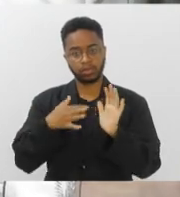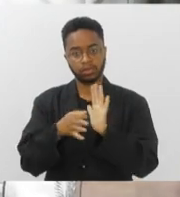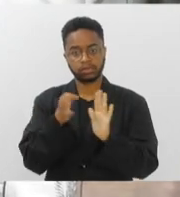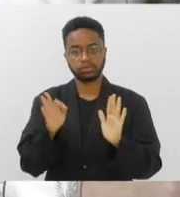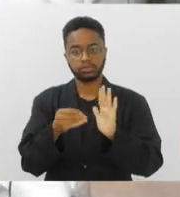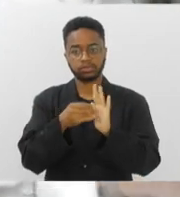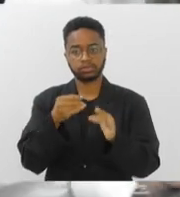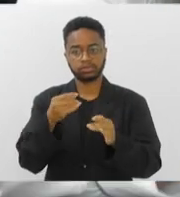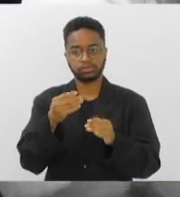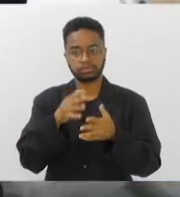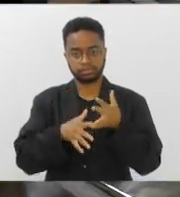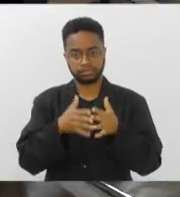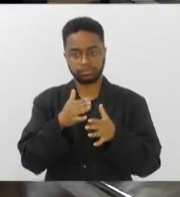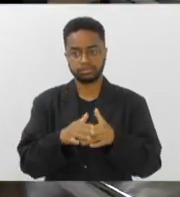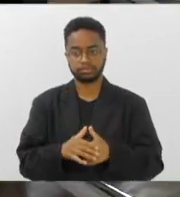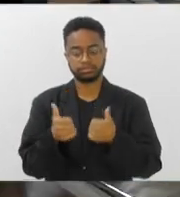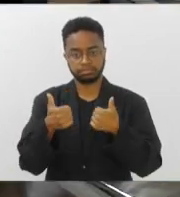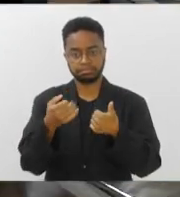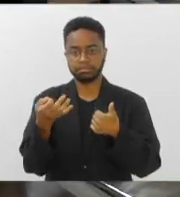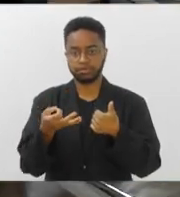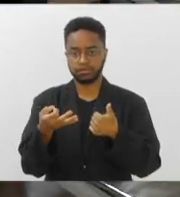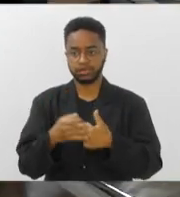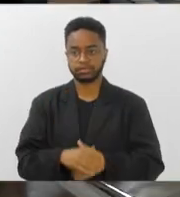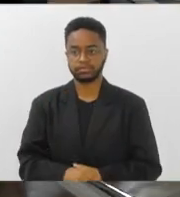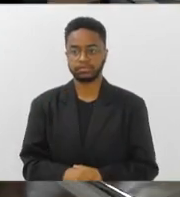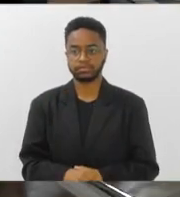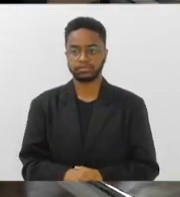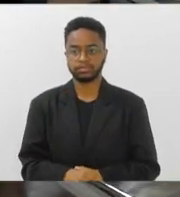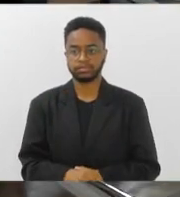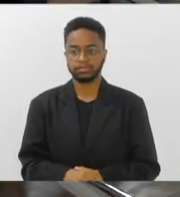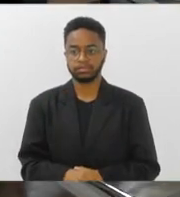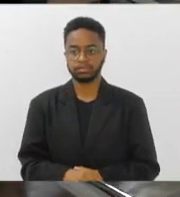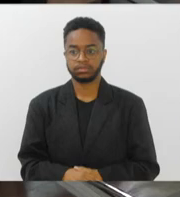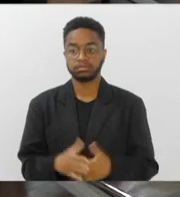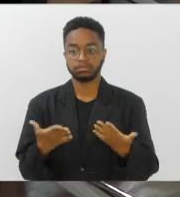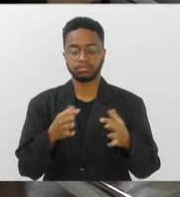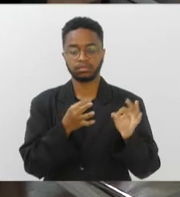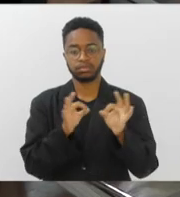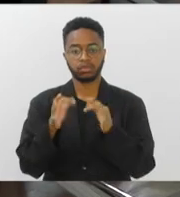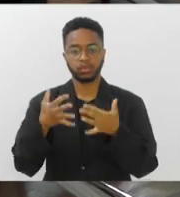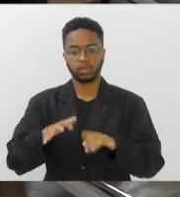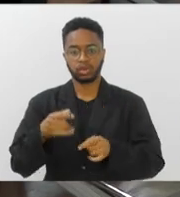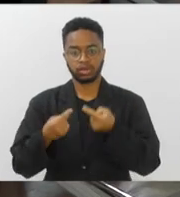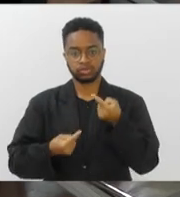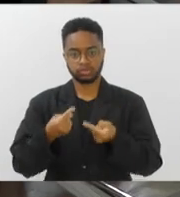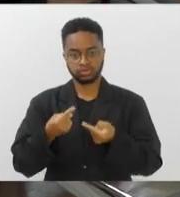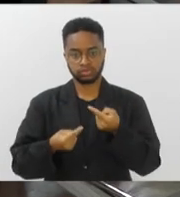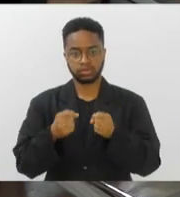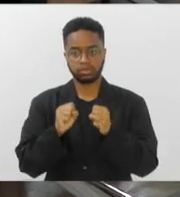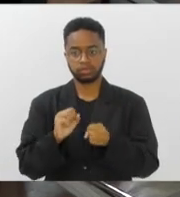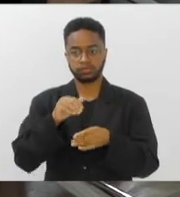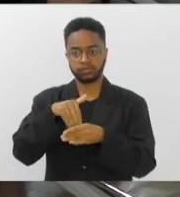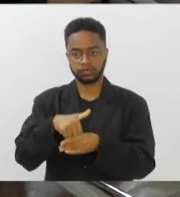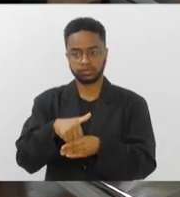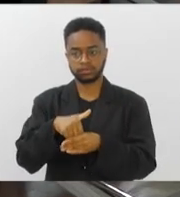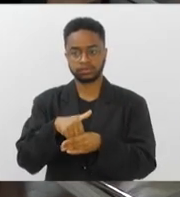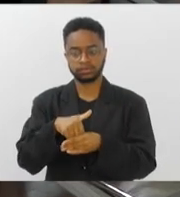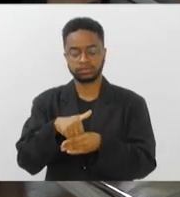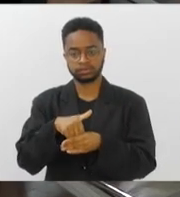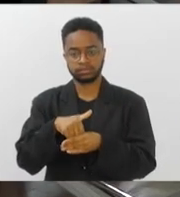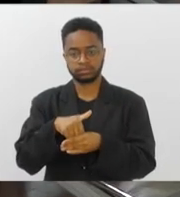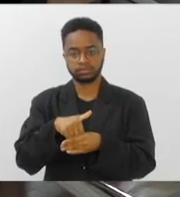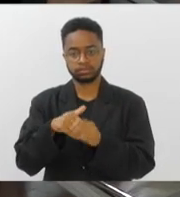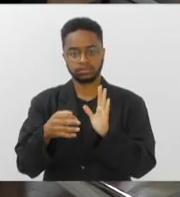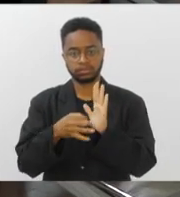prejudicabilidade. Perfeito. Perfeito, deputada Érica. Então, não havendo quem queira discutir, em votação,